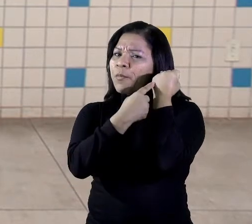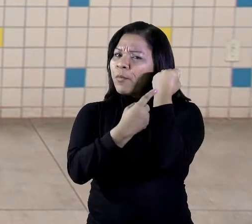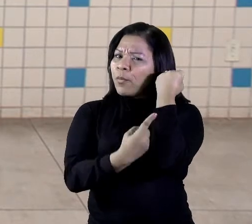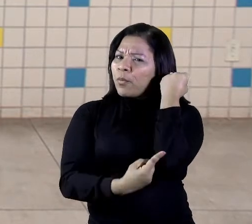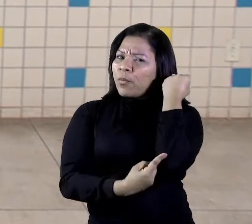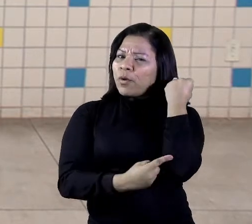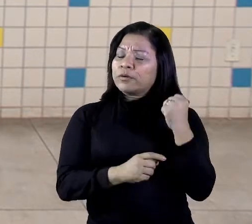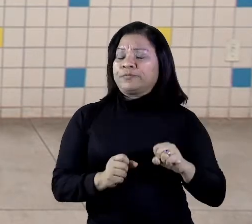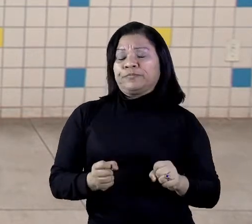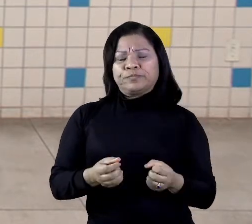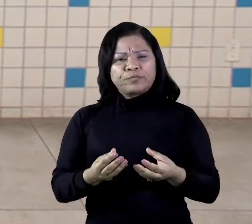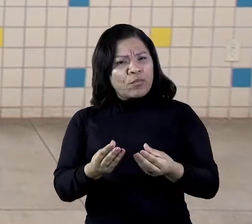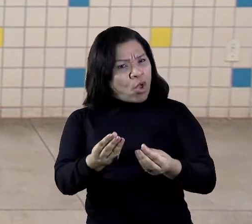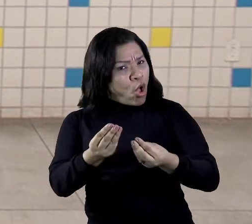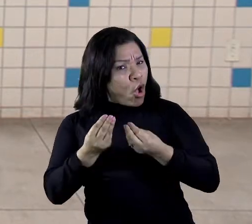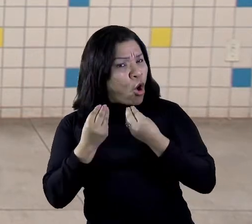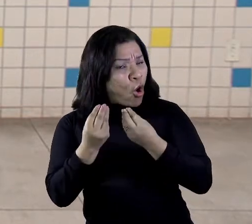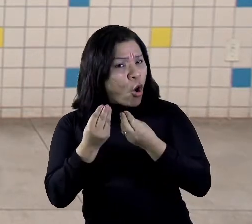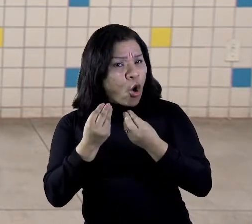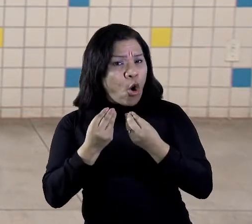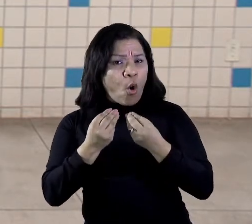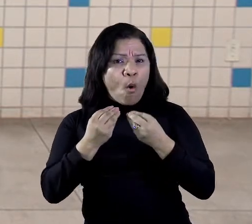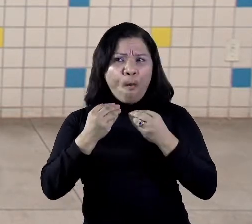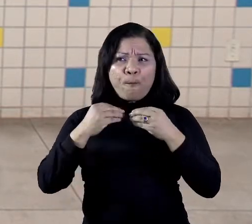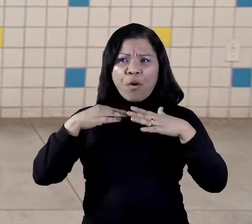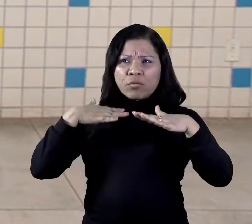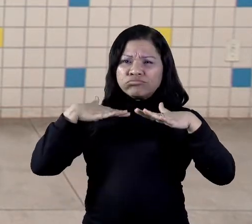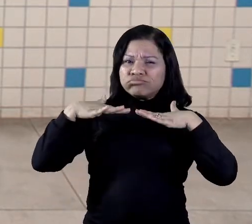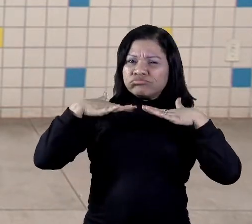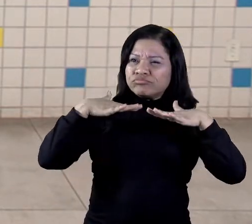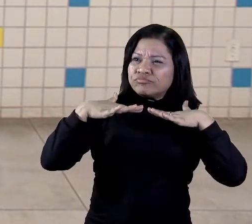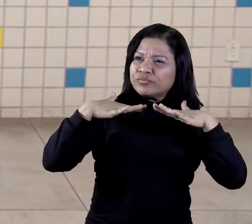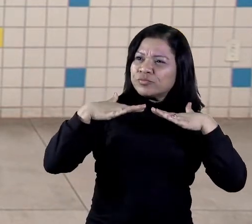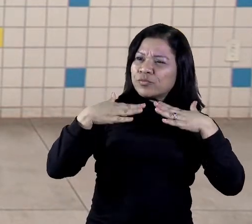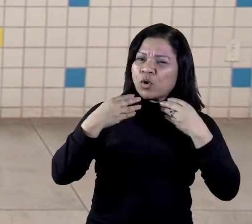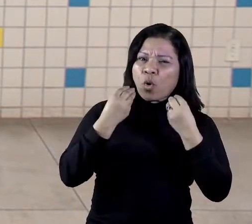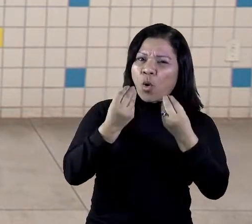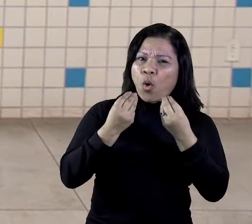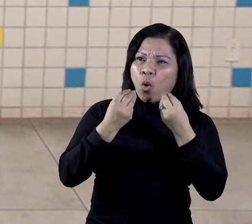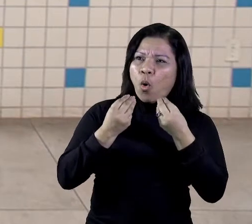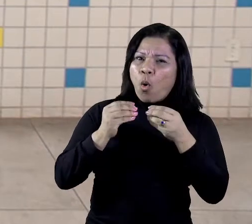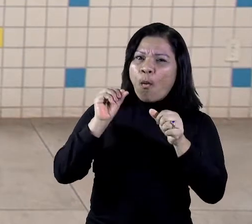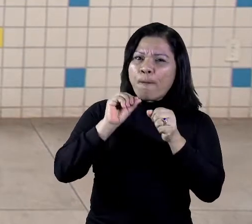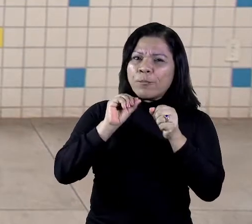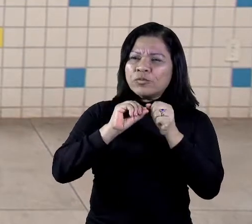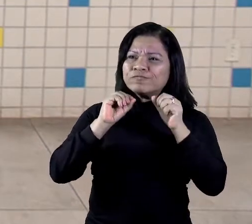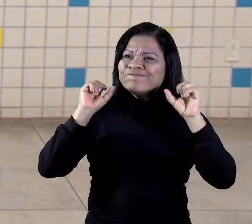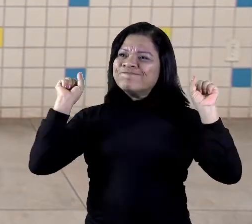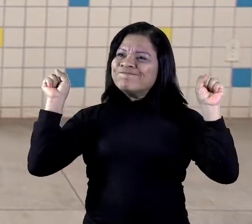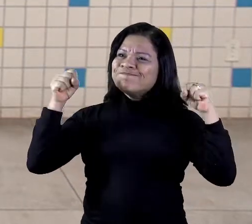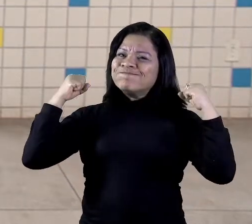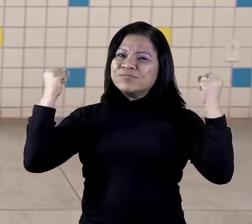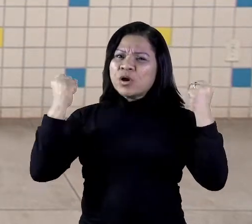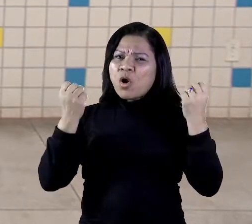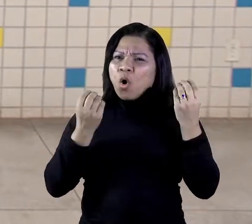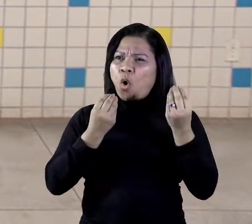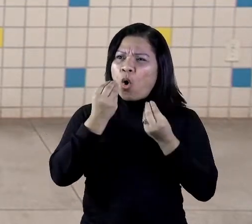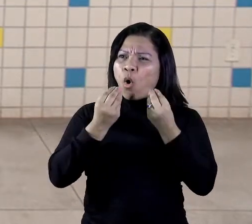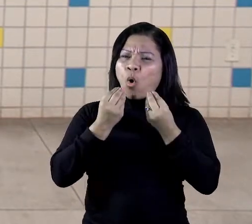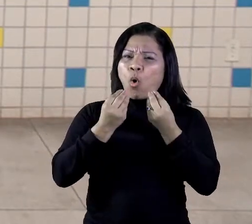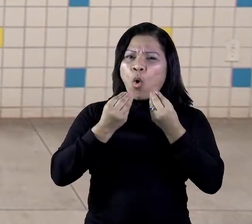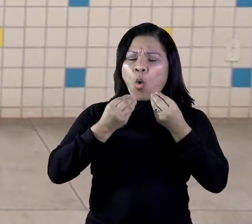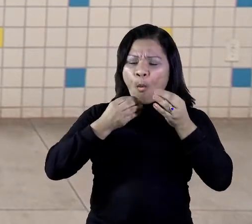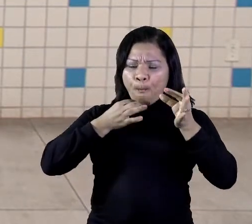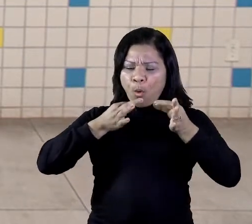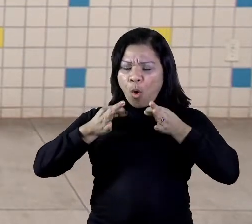movimentamos? Vocês já pensaram nisso? Como que a gente faz uma atividade? Como que a gente coordena? Não é eu que levanto o